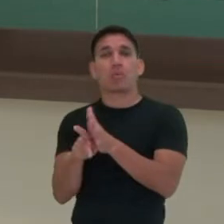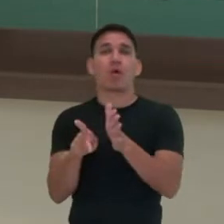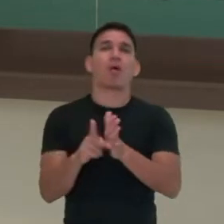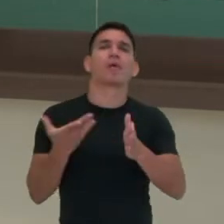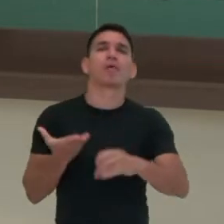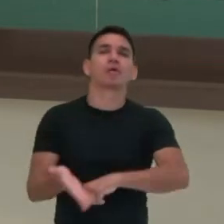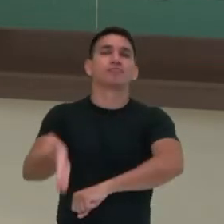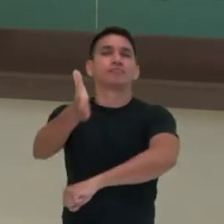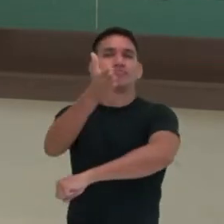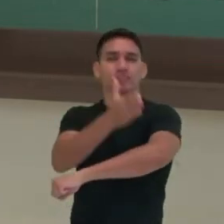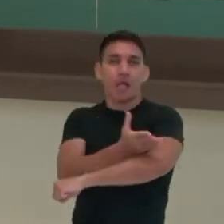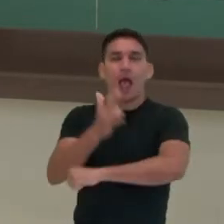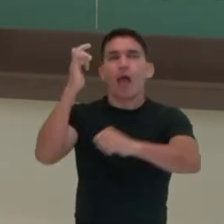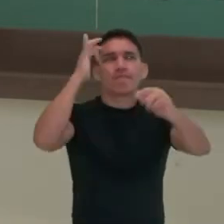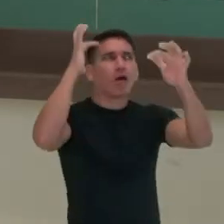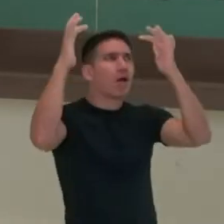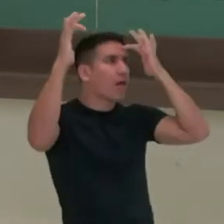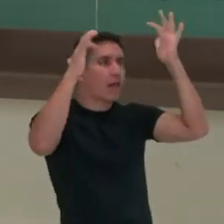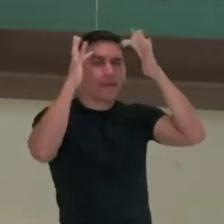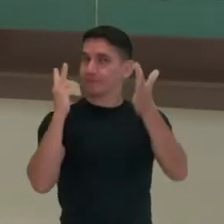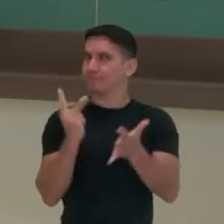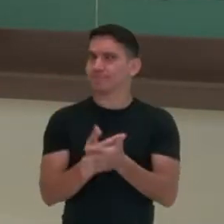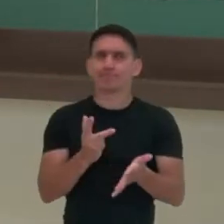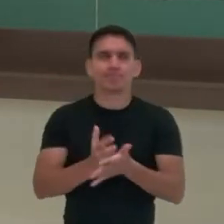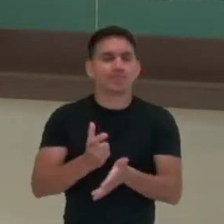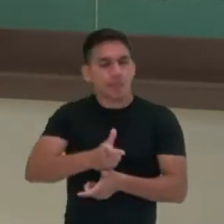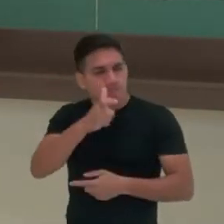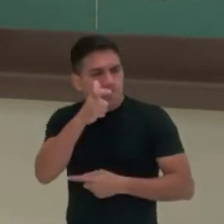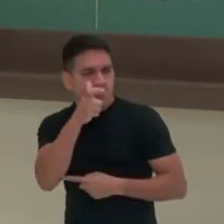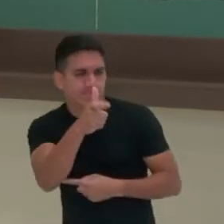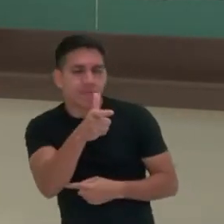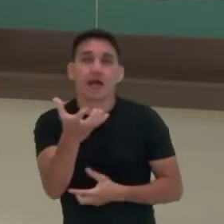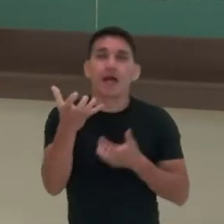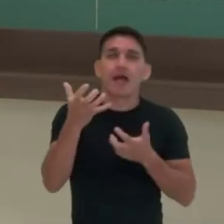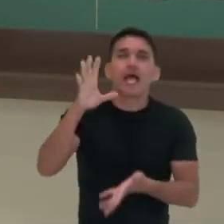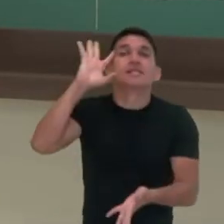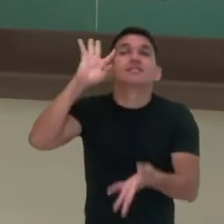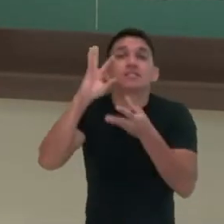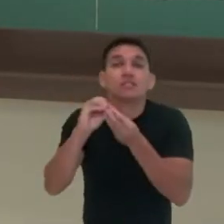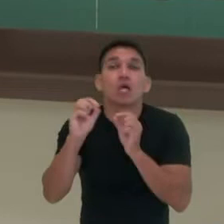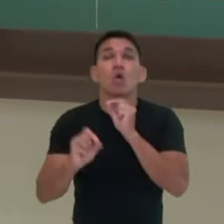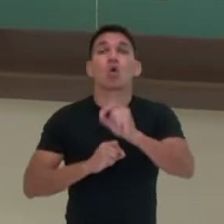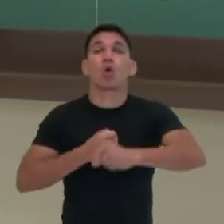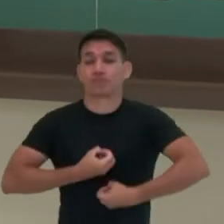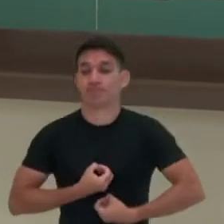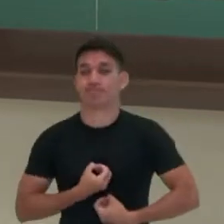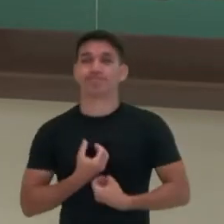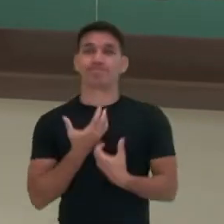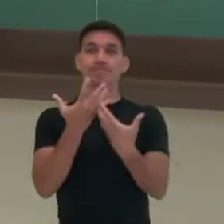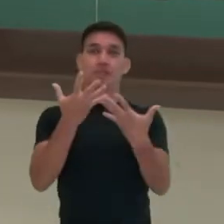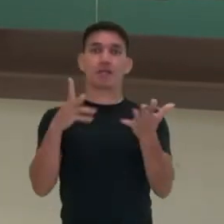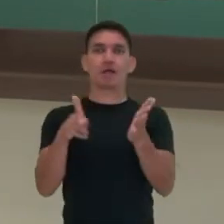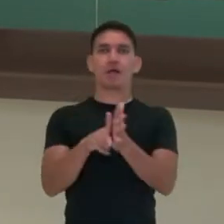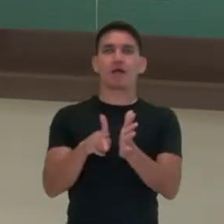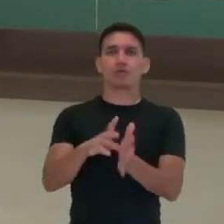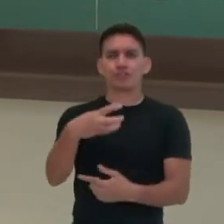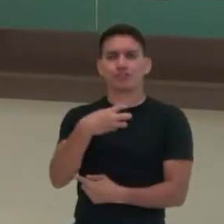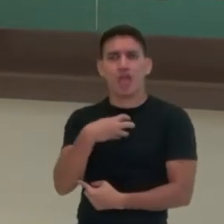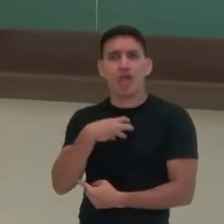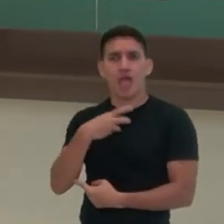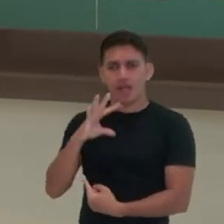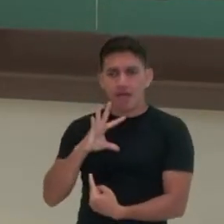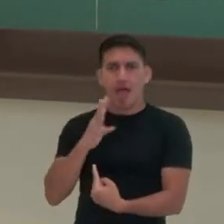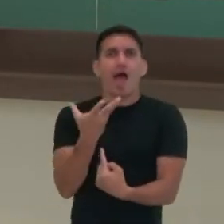Os filósofos sempre se interessaram em entender as manifestações